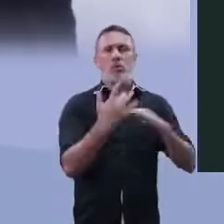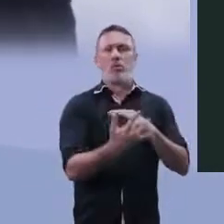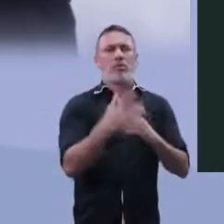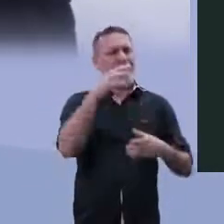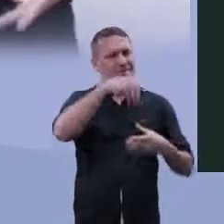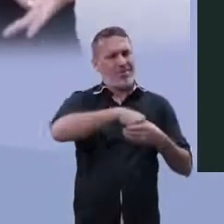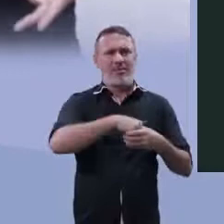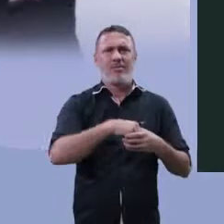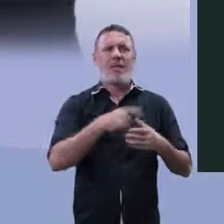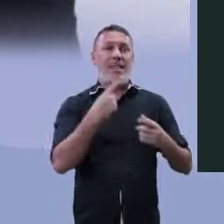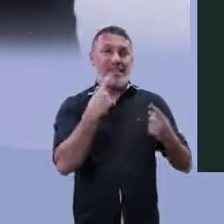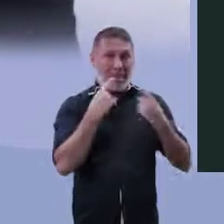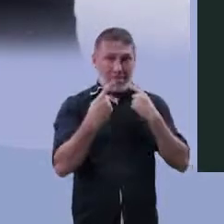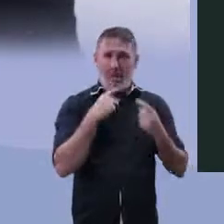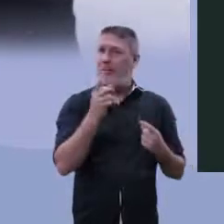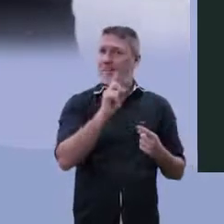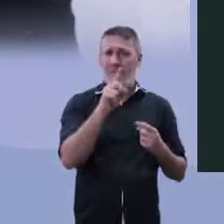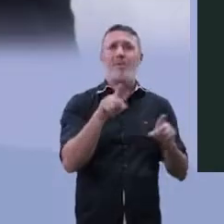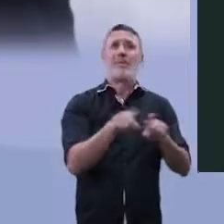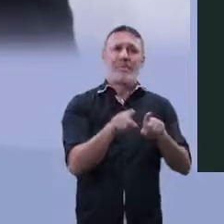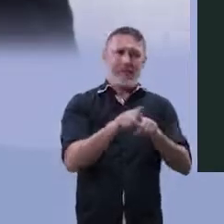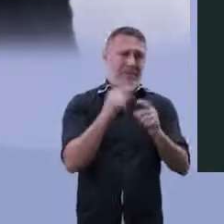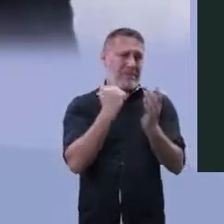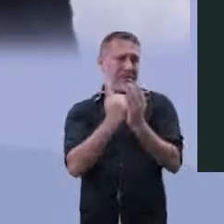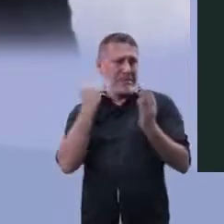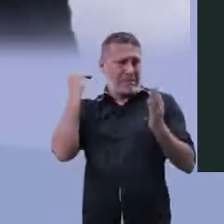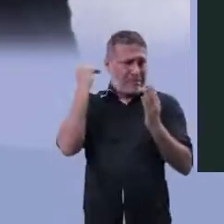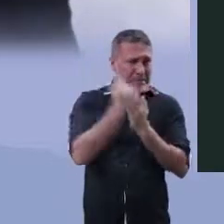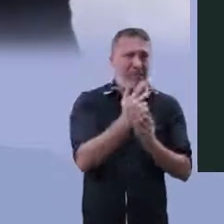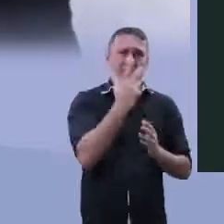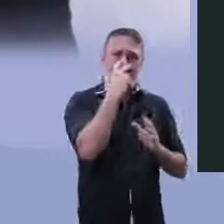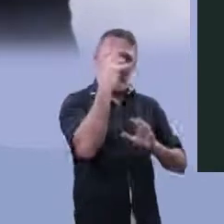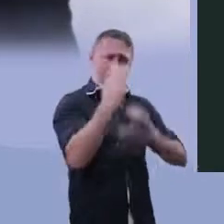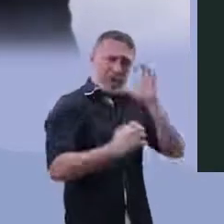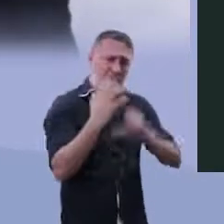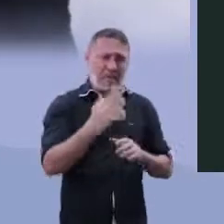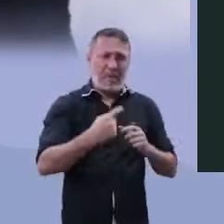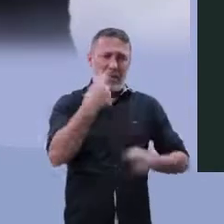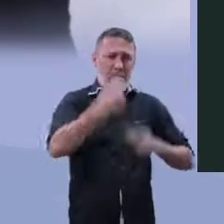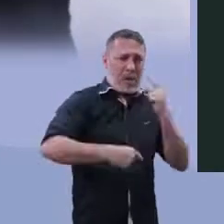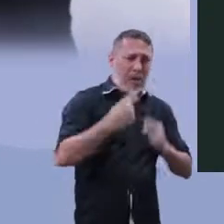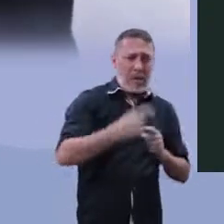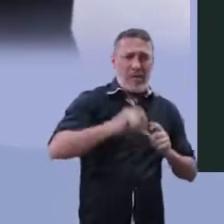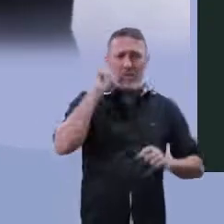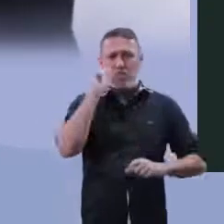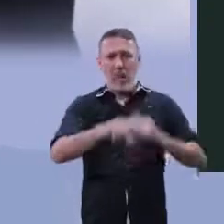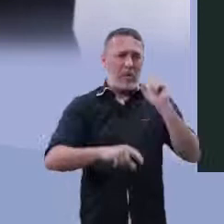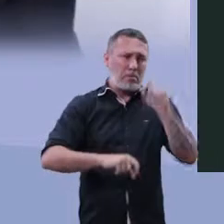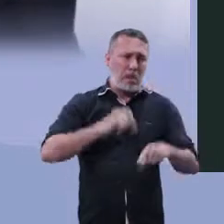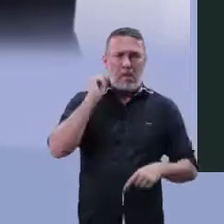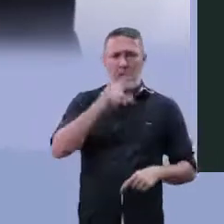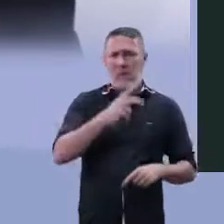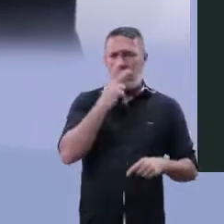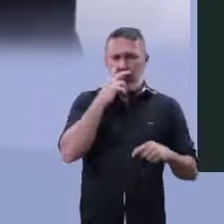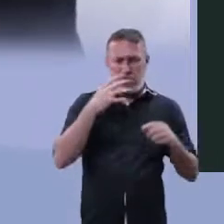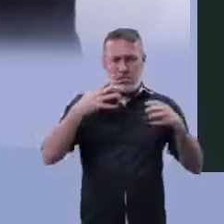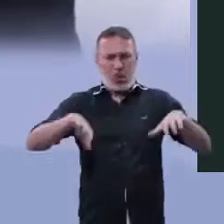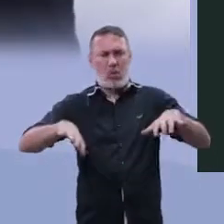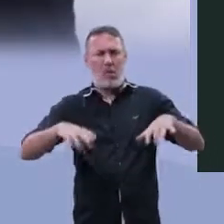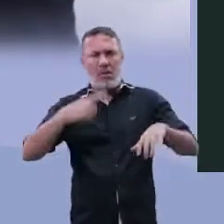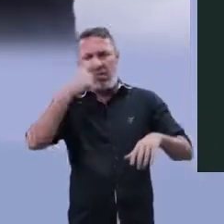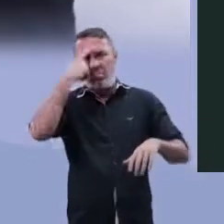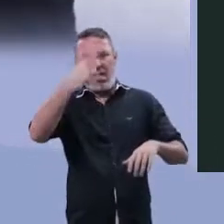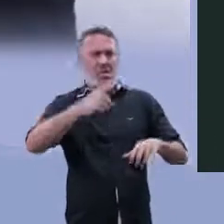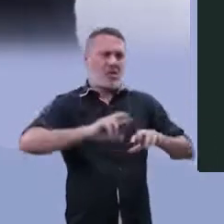elas brigam, né? Não apenas um debate, que é algo saudável, mas aí vira uma briga, uma polarização,